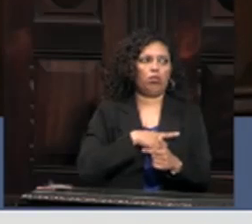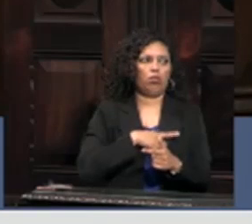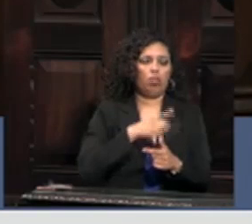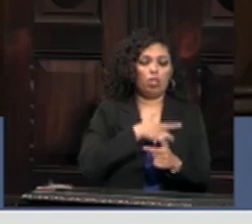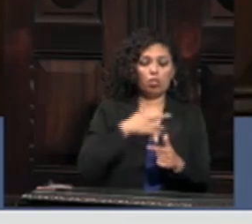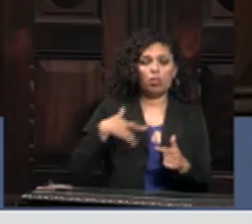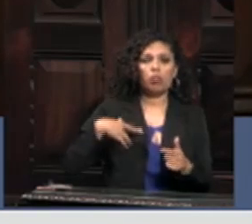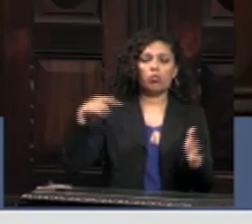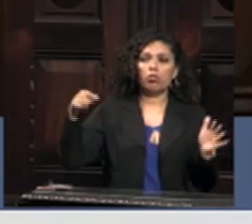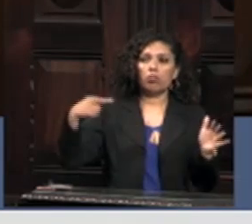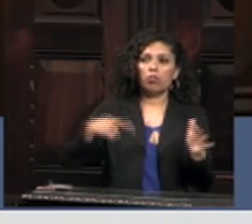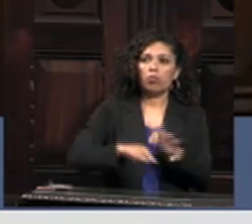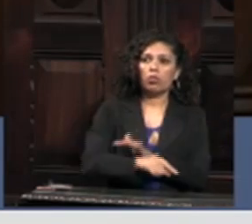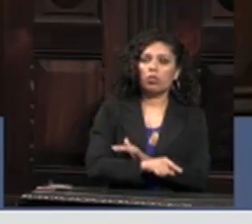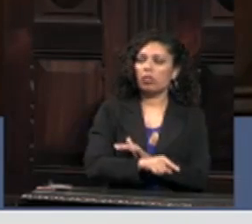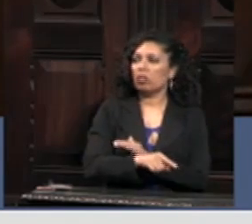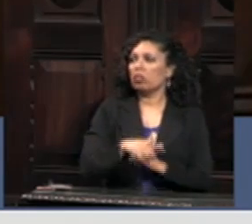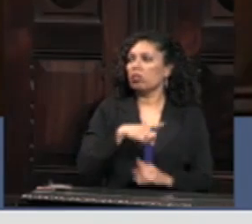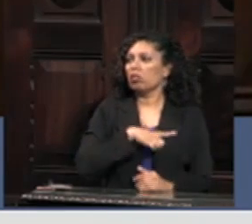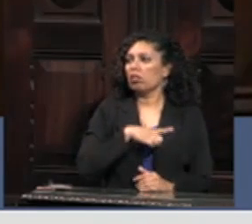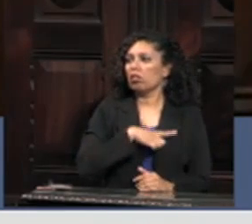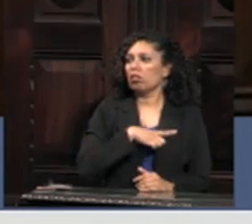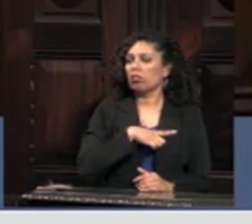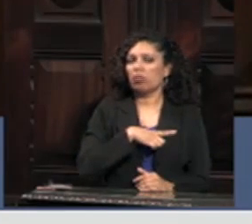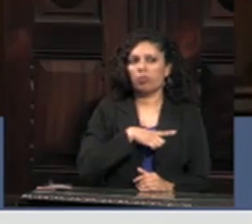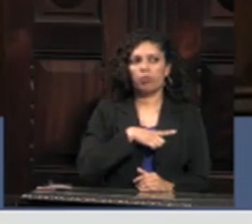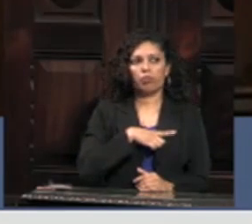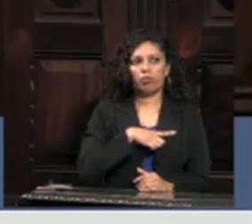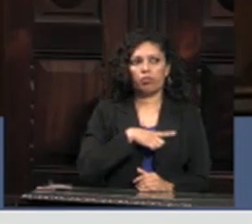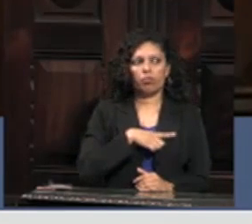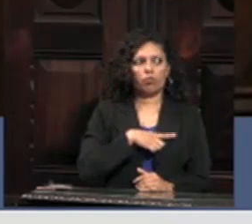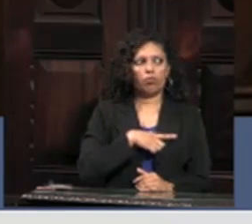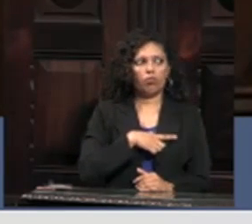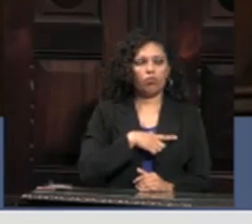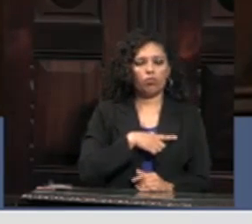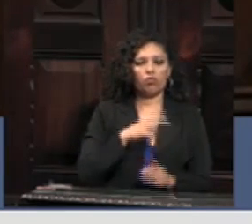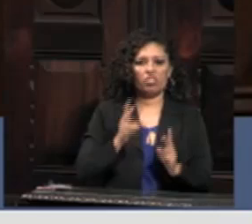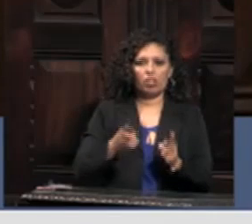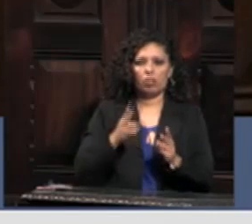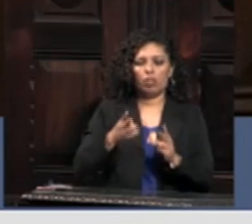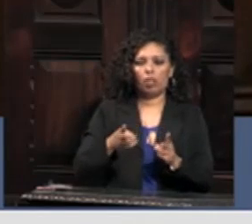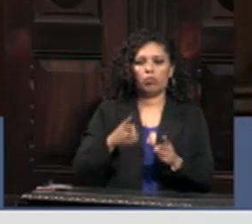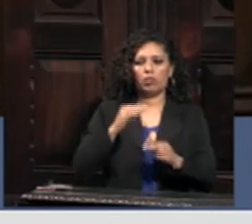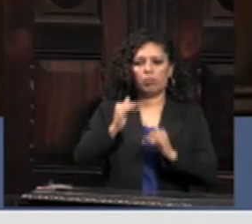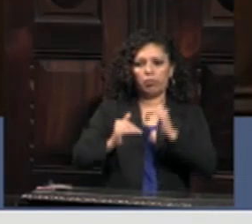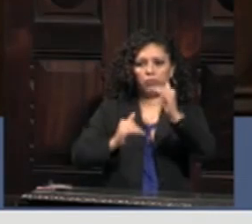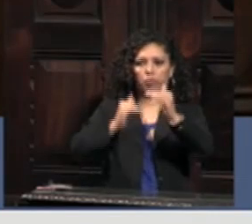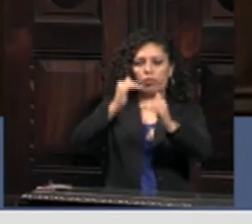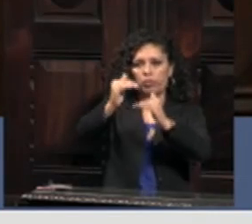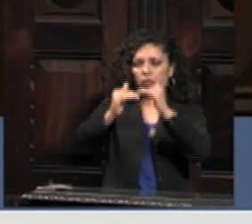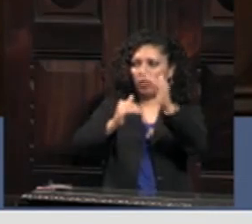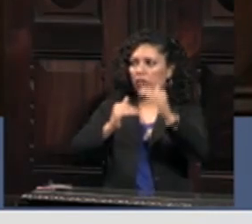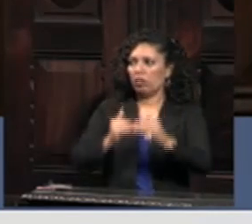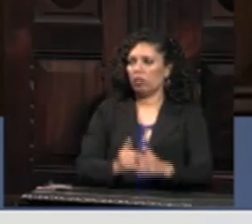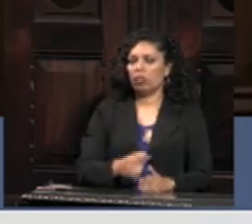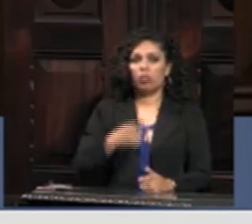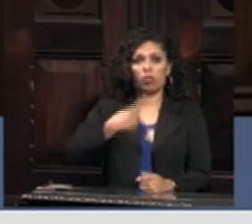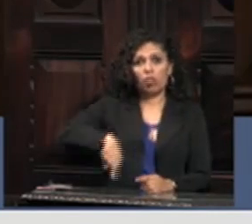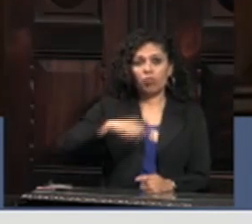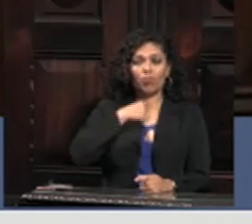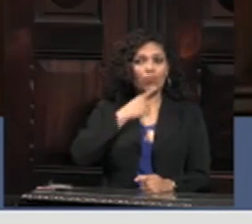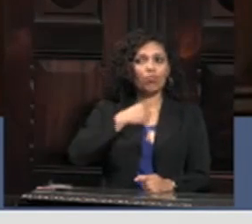atinge a cada dia, níveis mais absurdos. Nós não